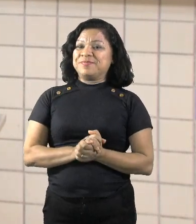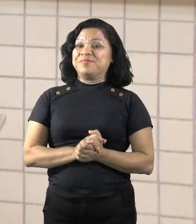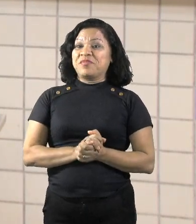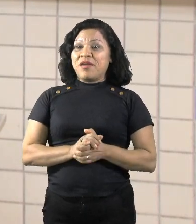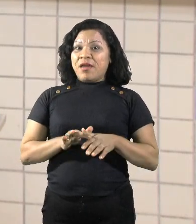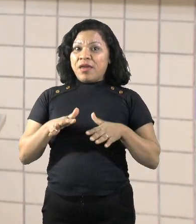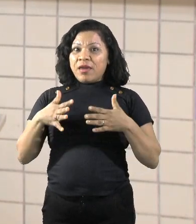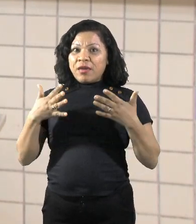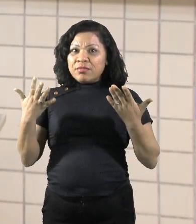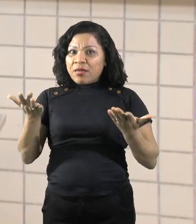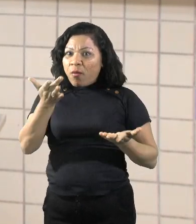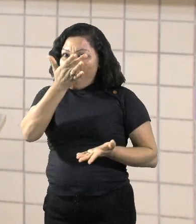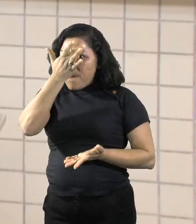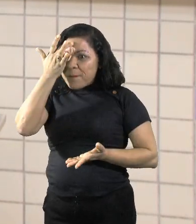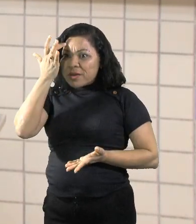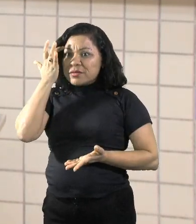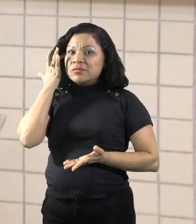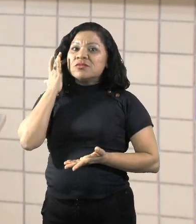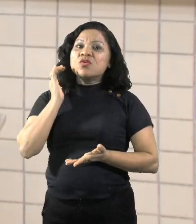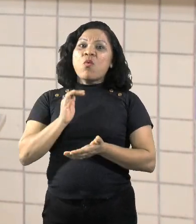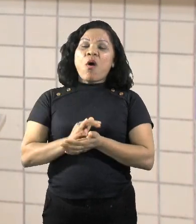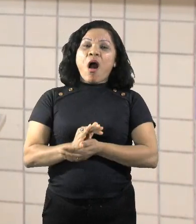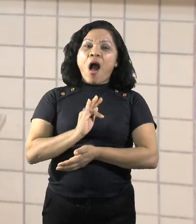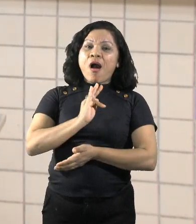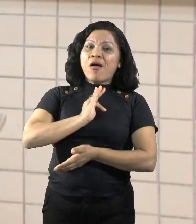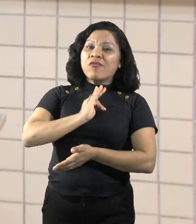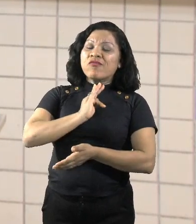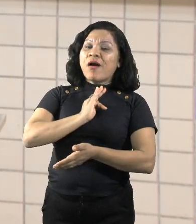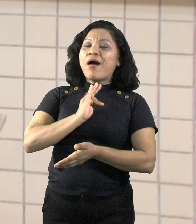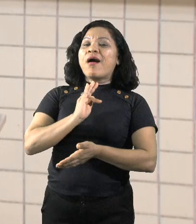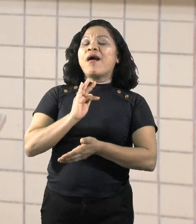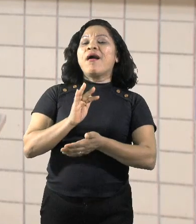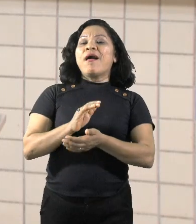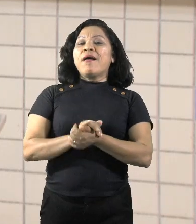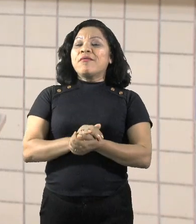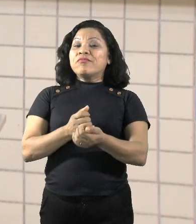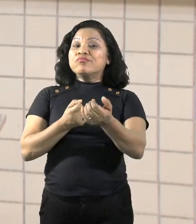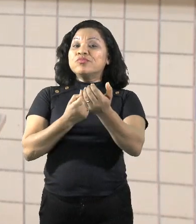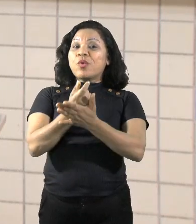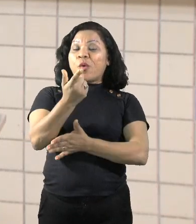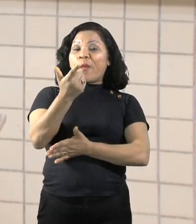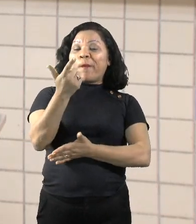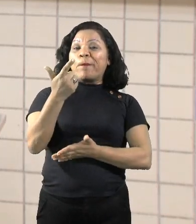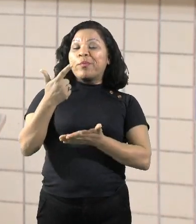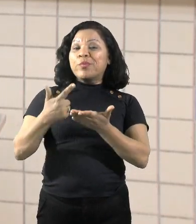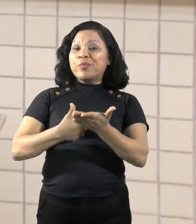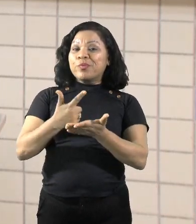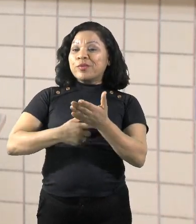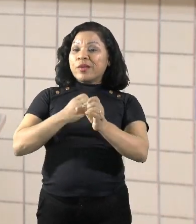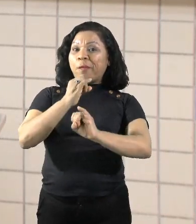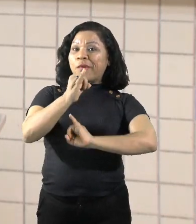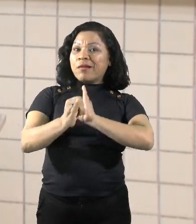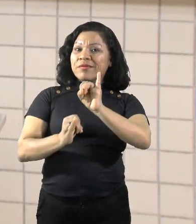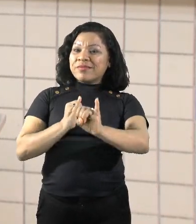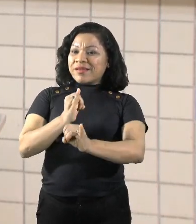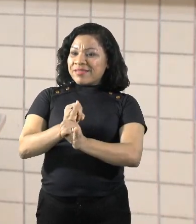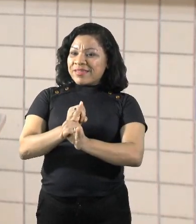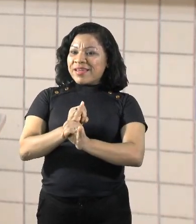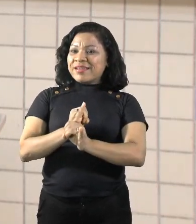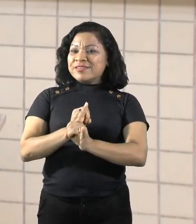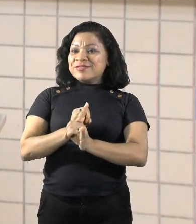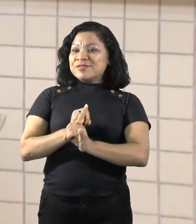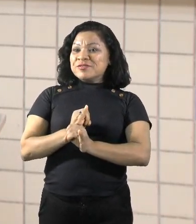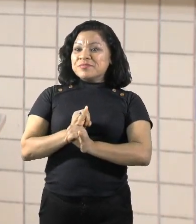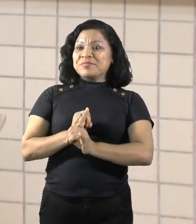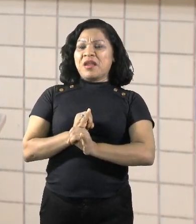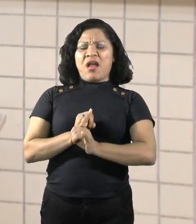Galera, Fava comprou esse livro pela internet e diz que está com defeito. Olhando ele assim, ele está